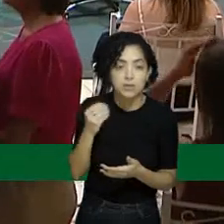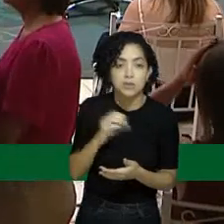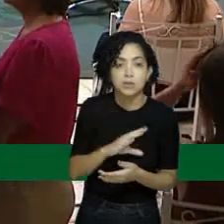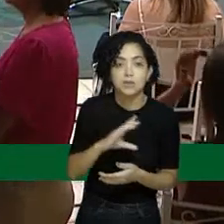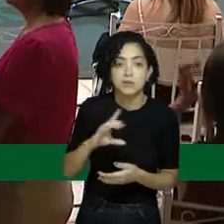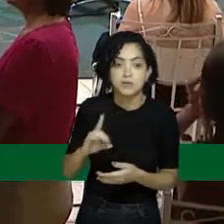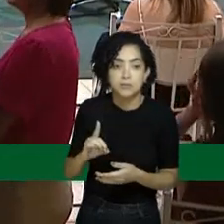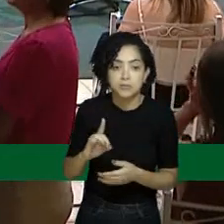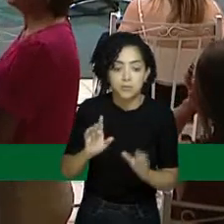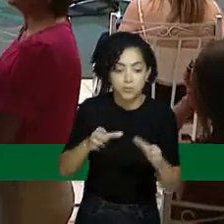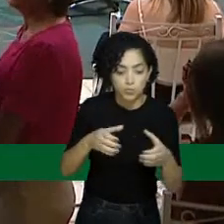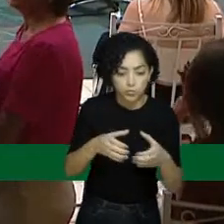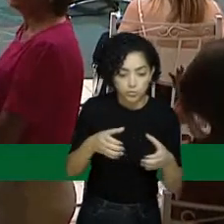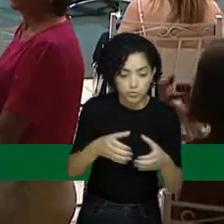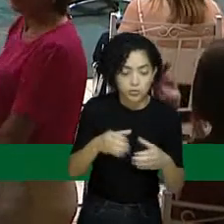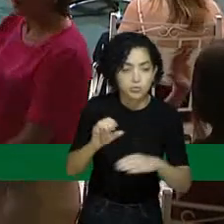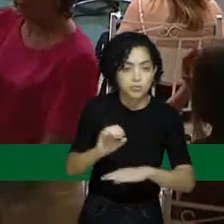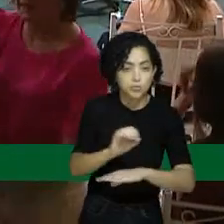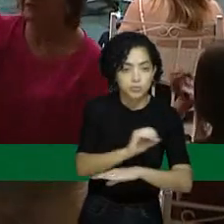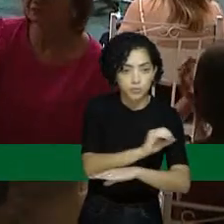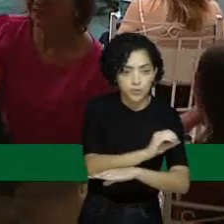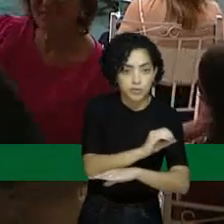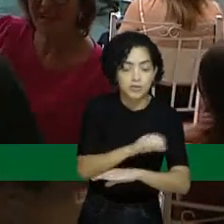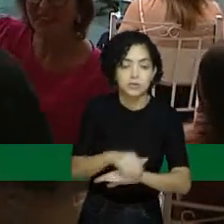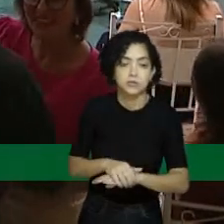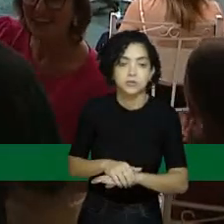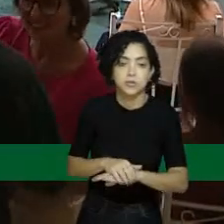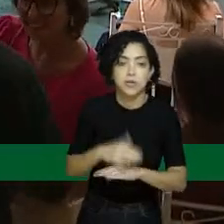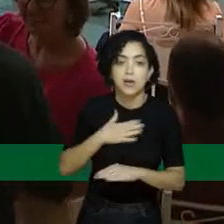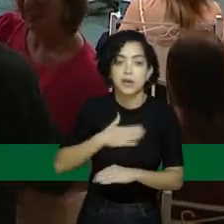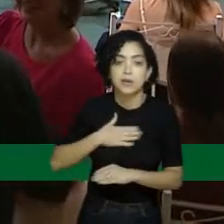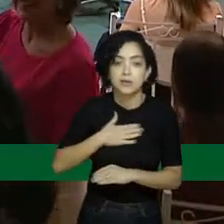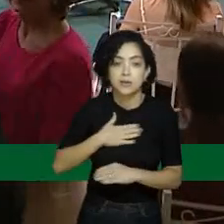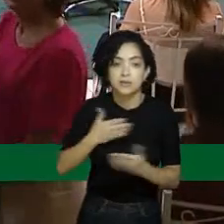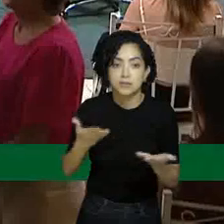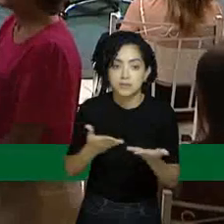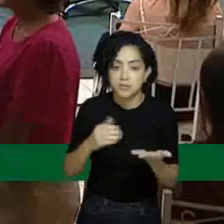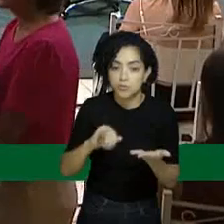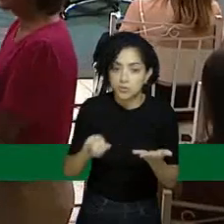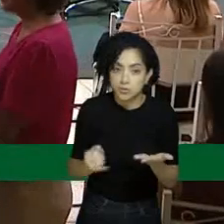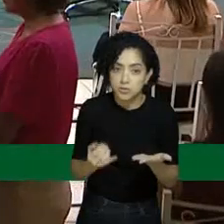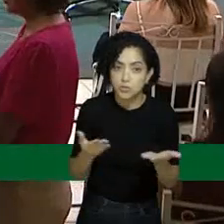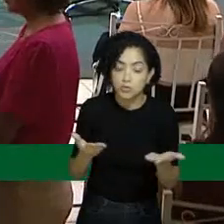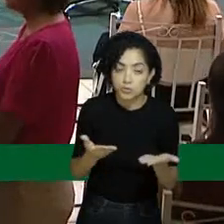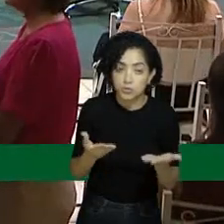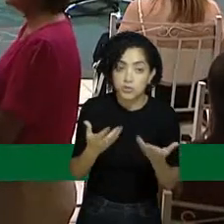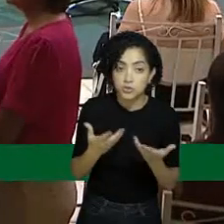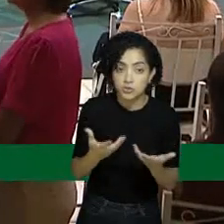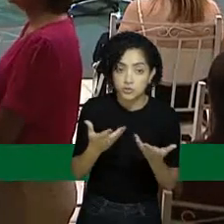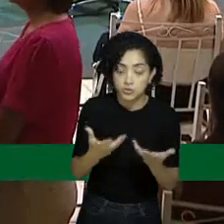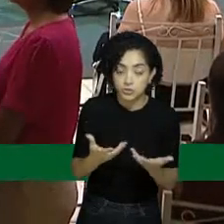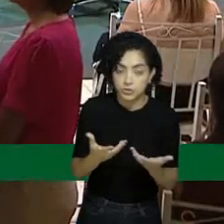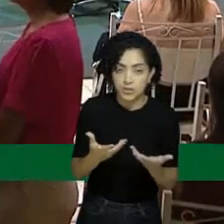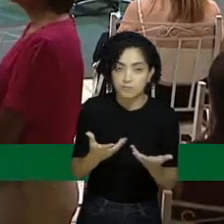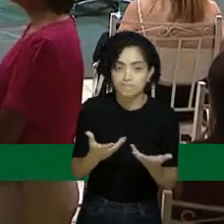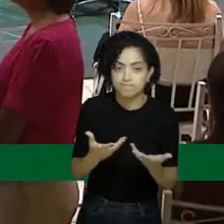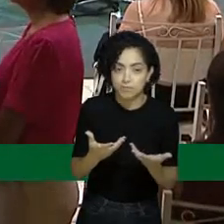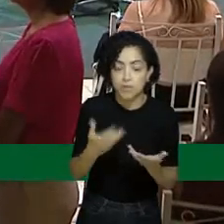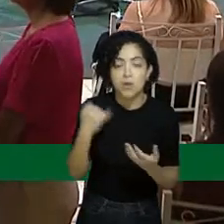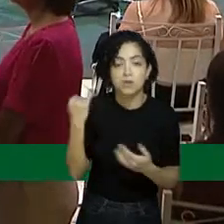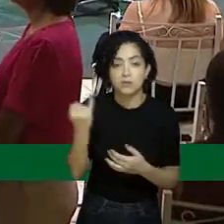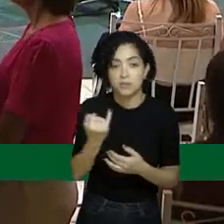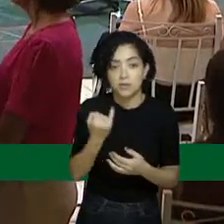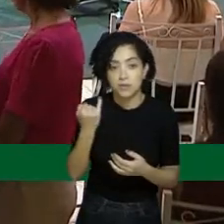bancada do Oeste, agradecer essa oportunidade. E nós queremos aqui reafirmar a